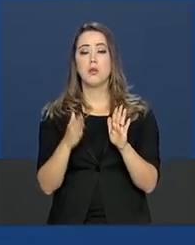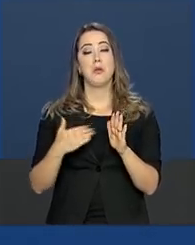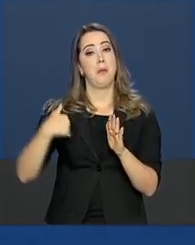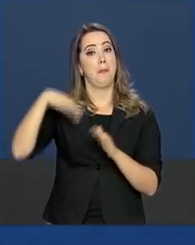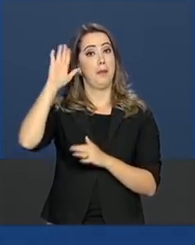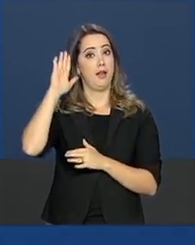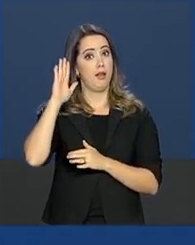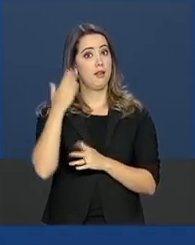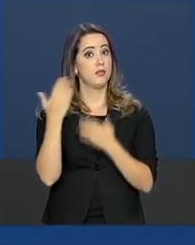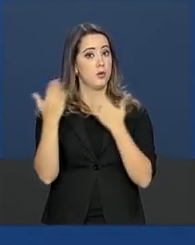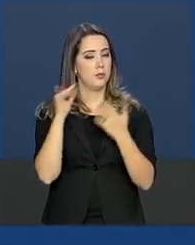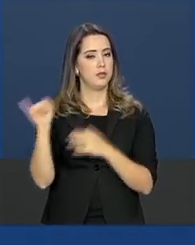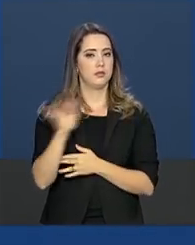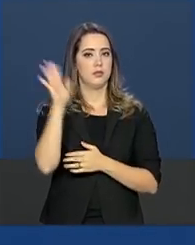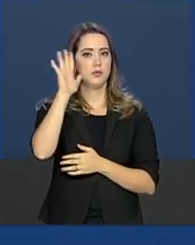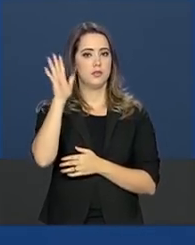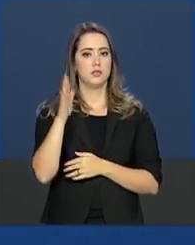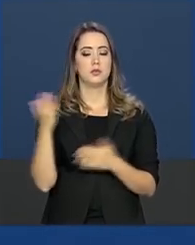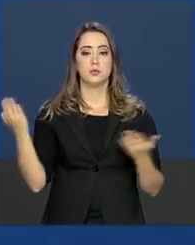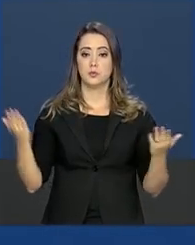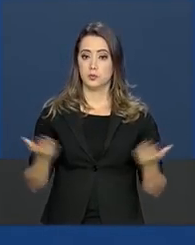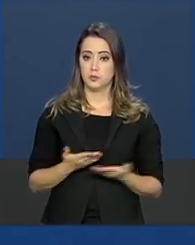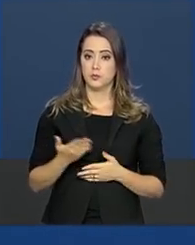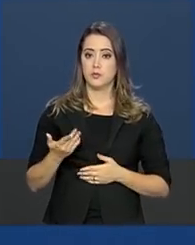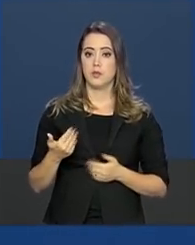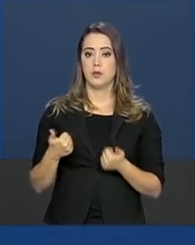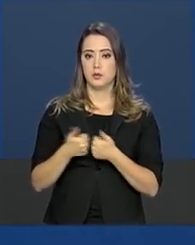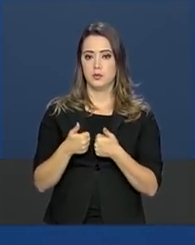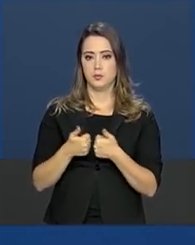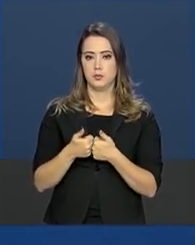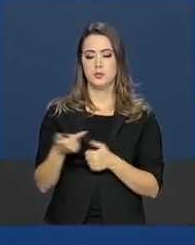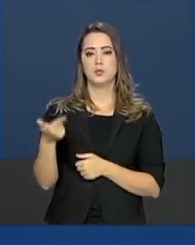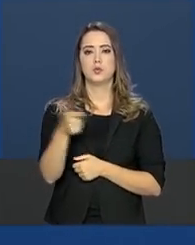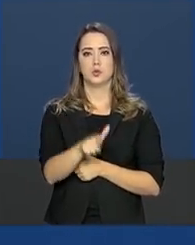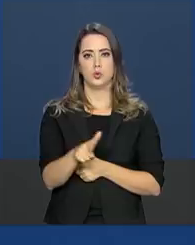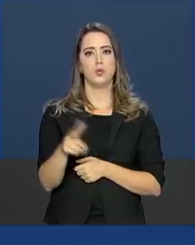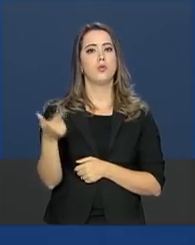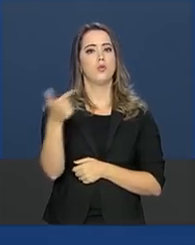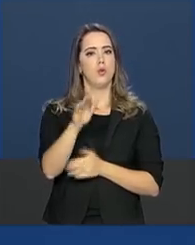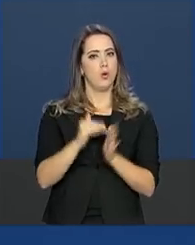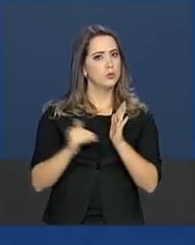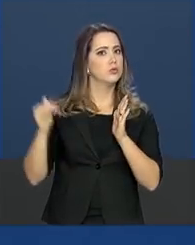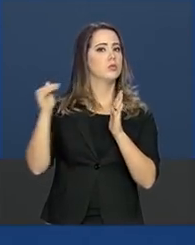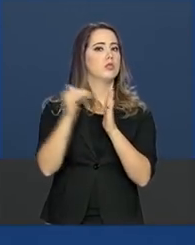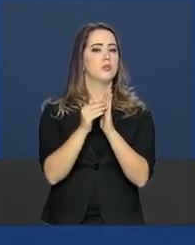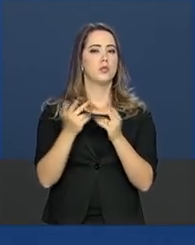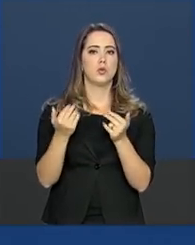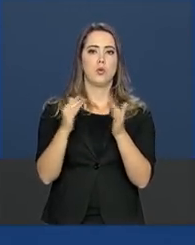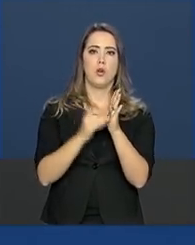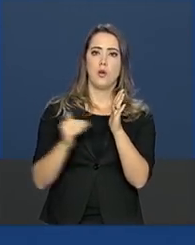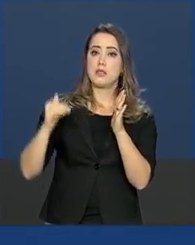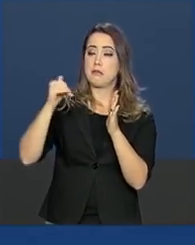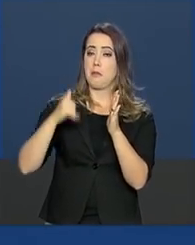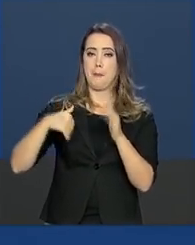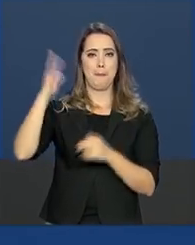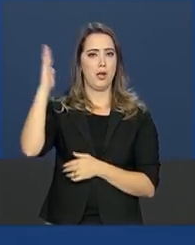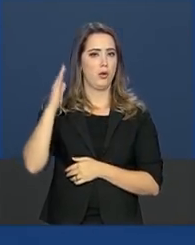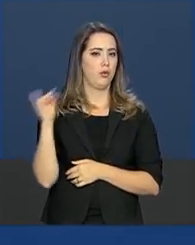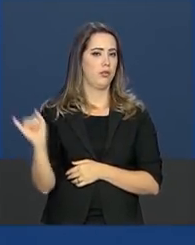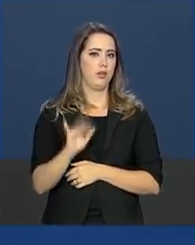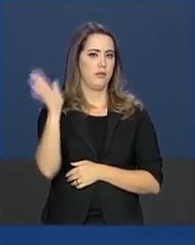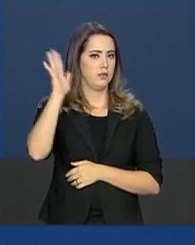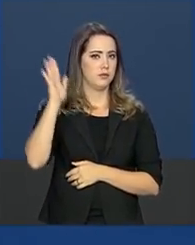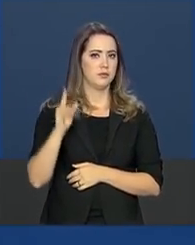superior à inflação. E agora, mais recentemente, um novo aumento, igualmente superior à